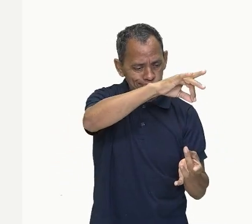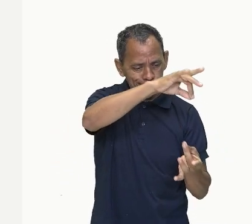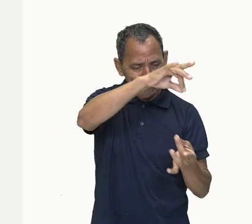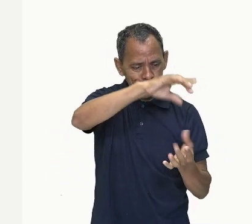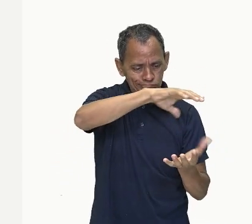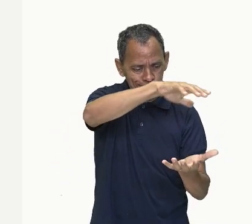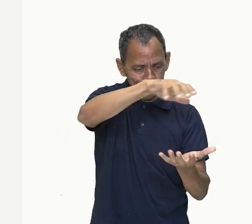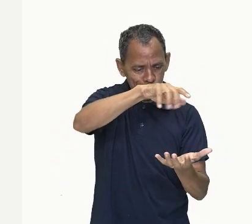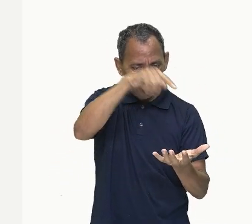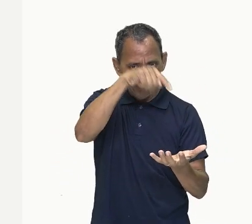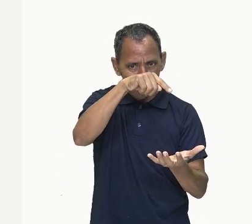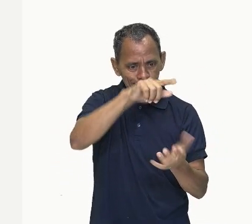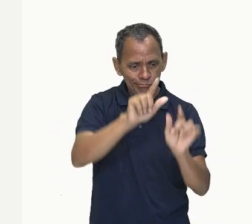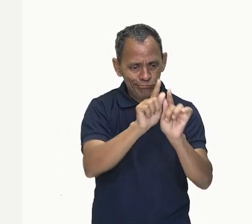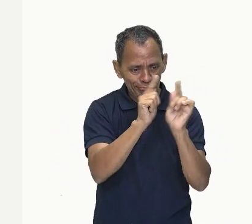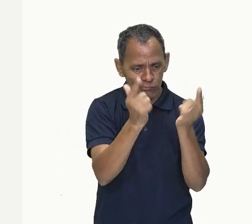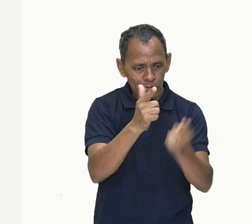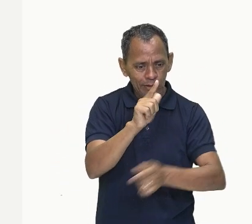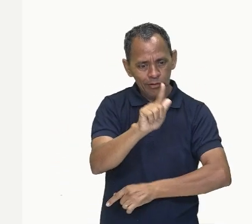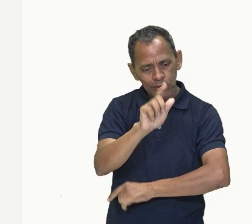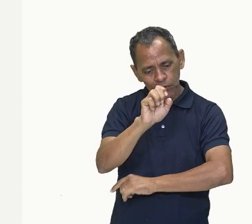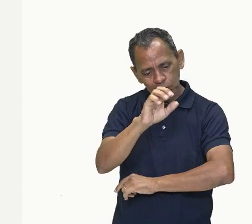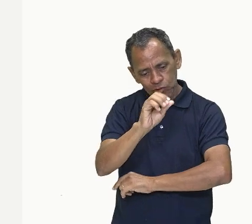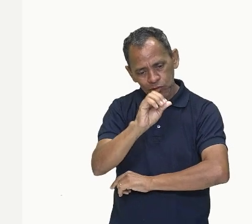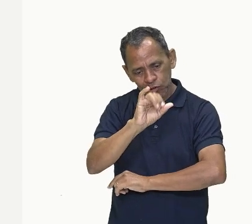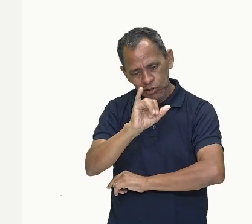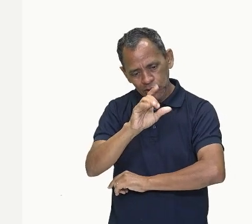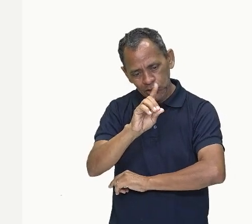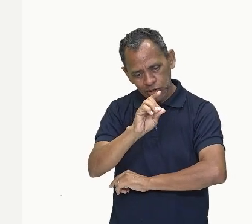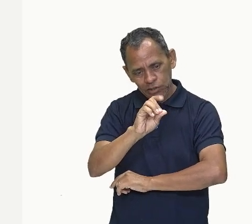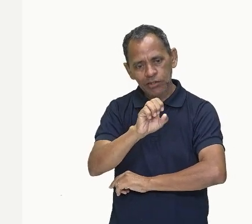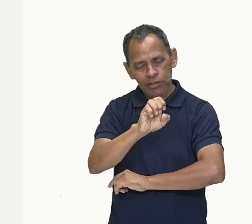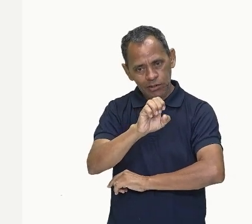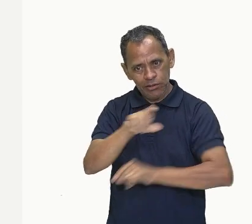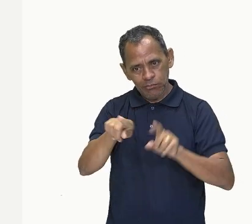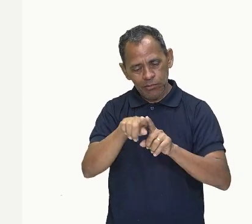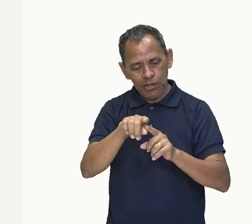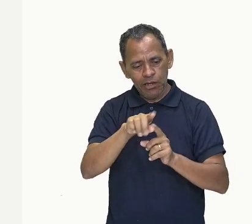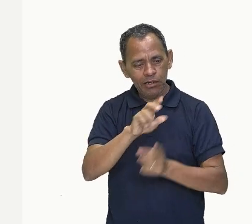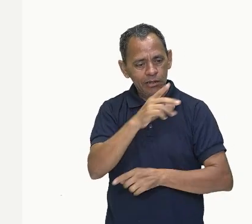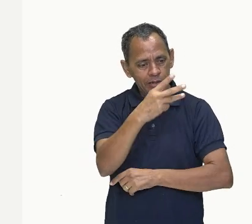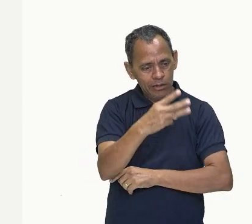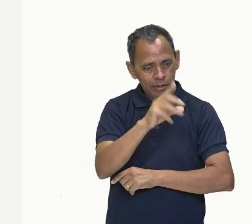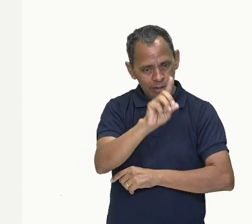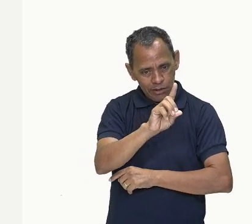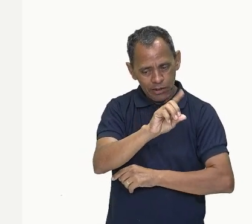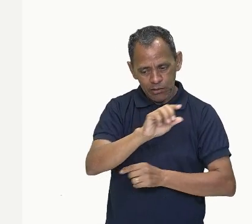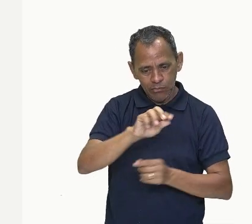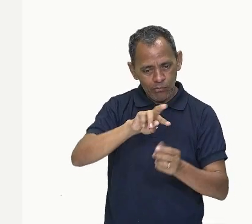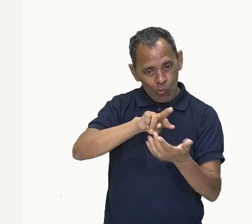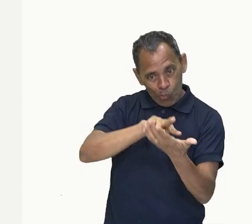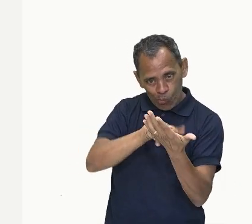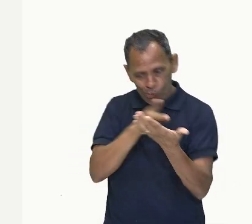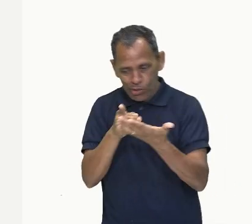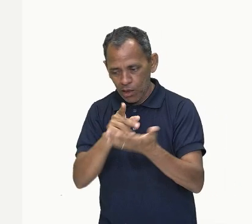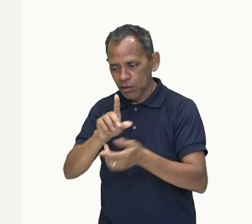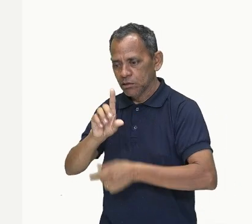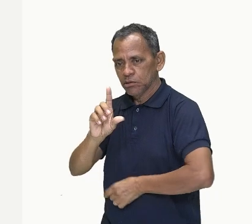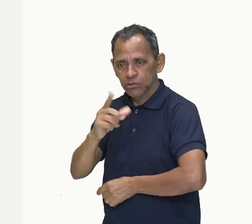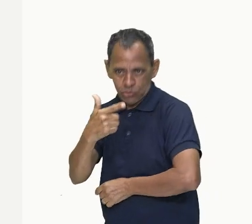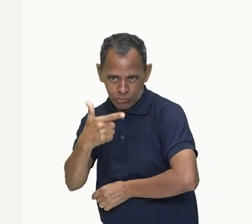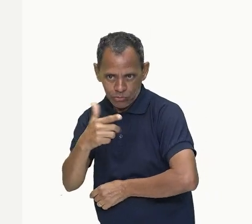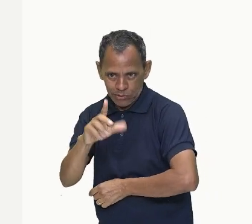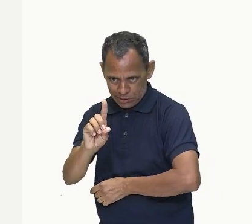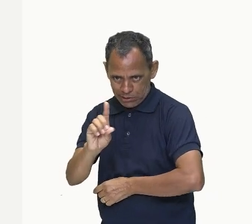que é uma geóide que está num plano tridimensional, né, para um plano bidimensional e para uma superfície